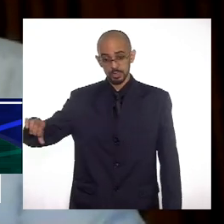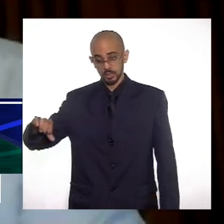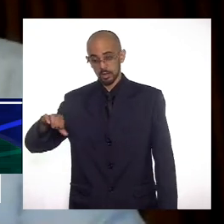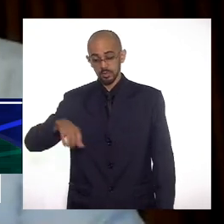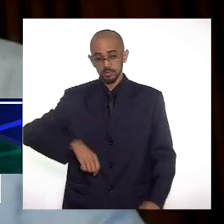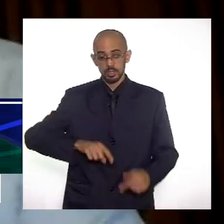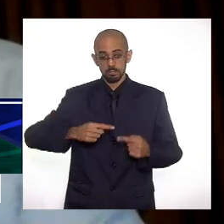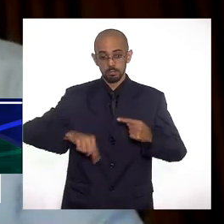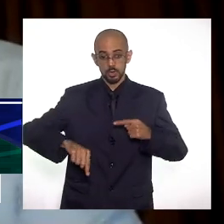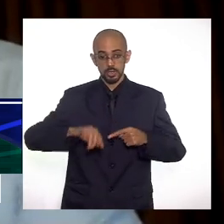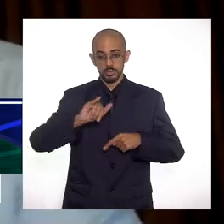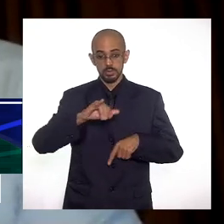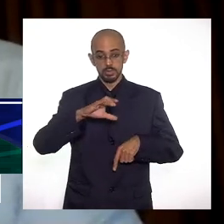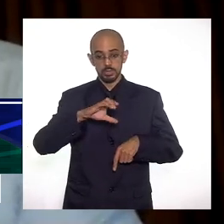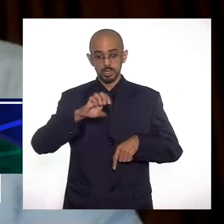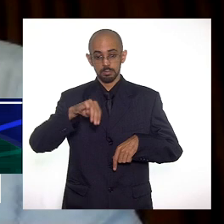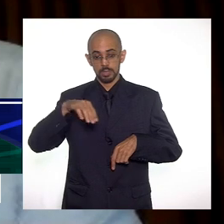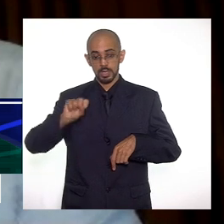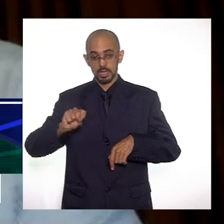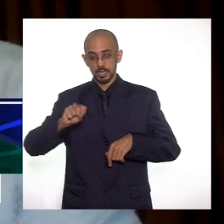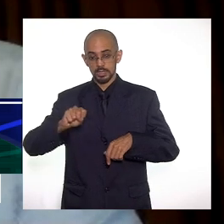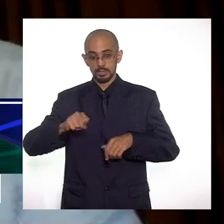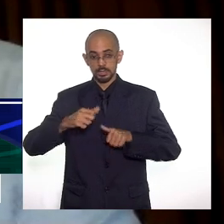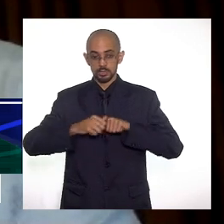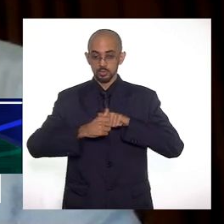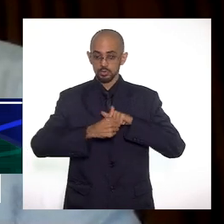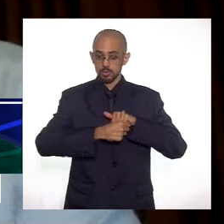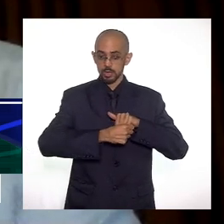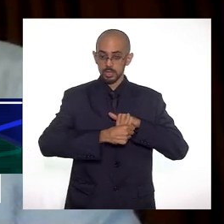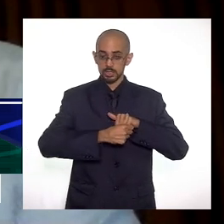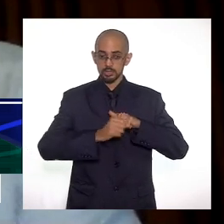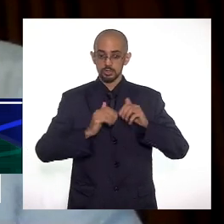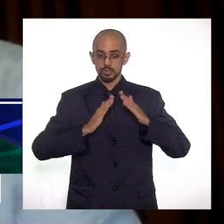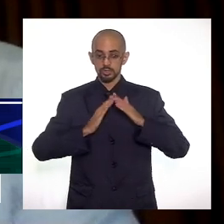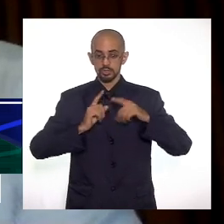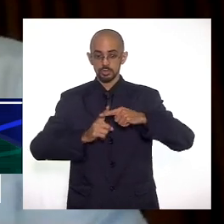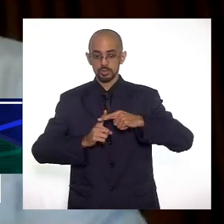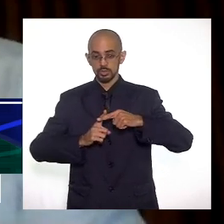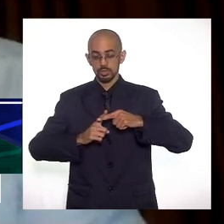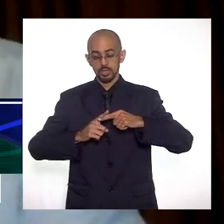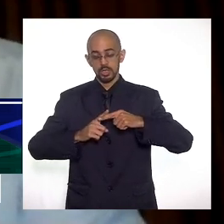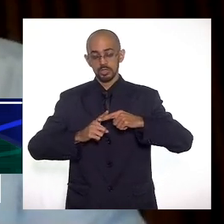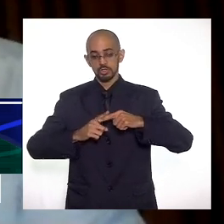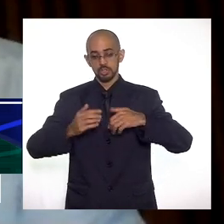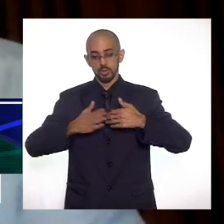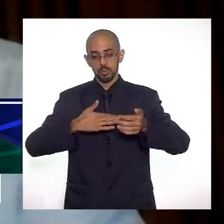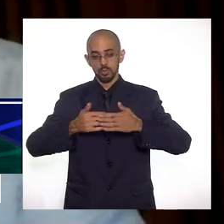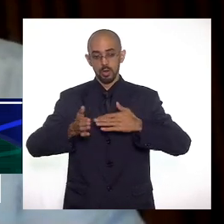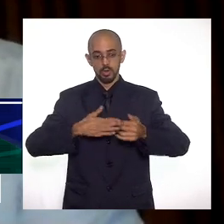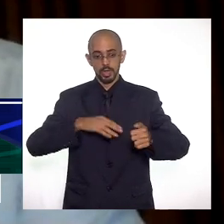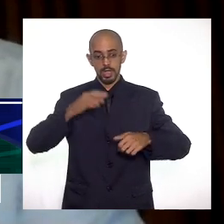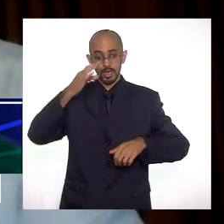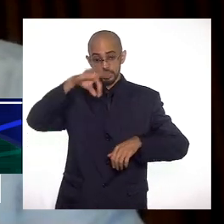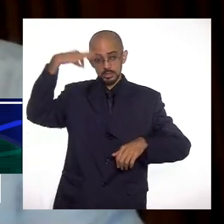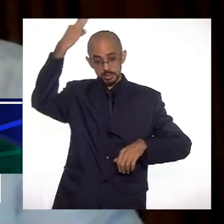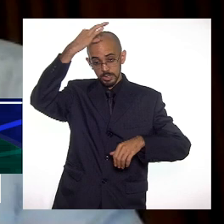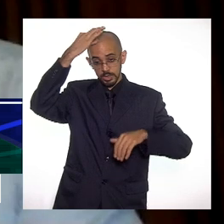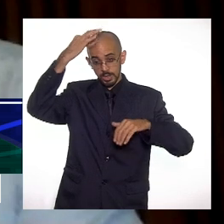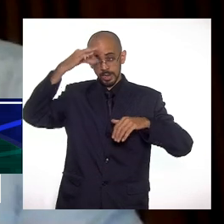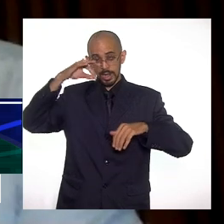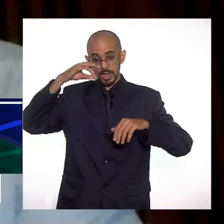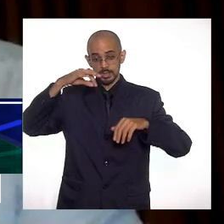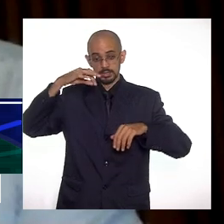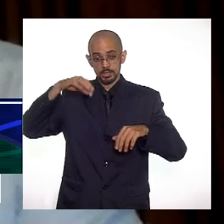de ICMS nas contas de serviços públicos estaduais a igrejas e templos de qualquer culto, santas casas de misericórdia,